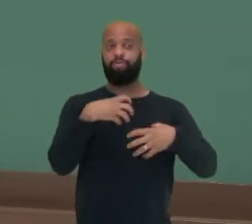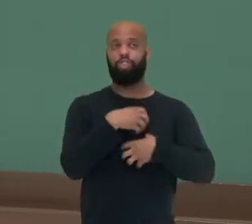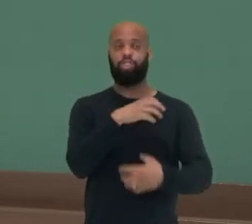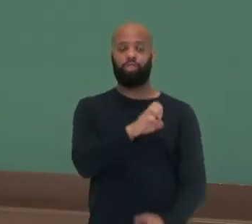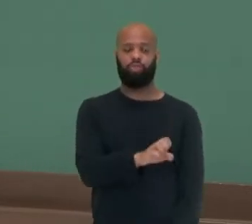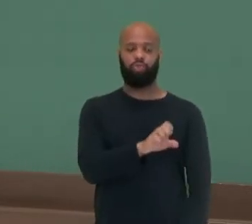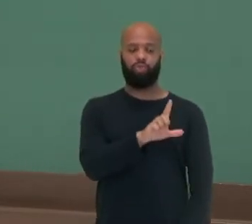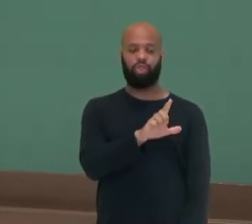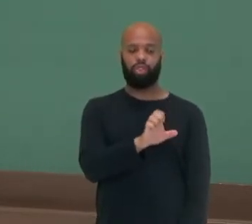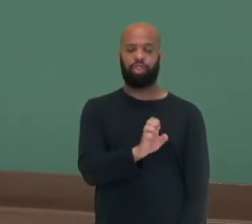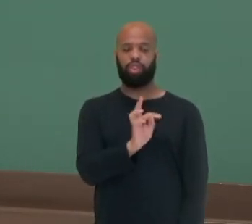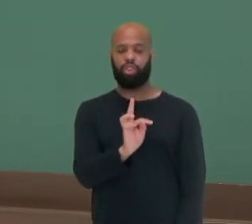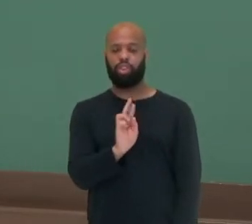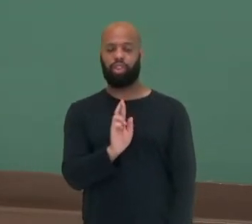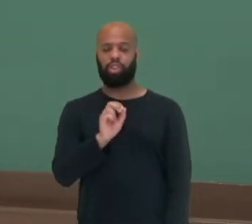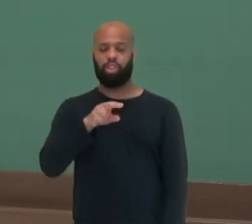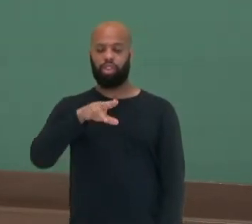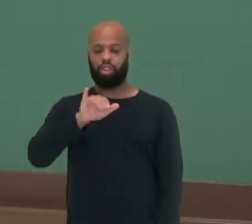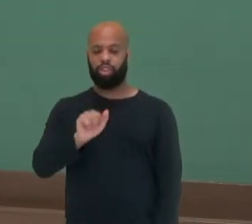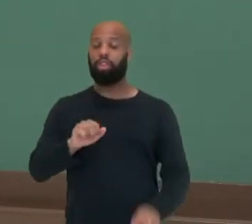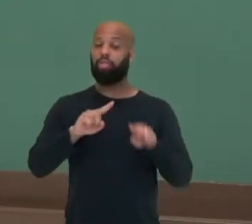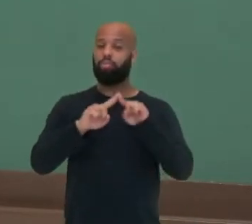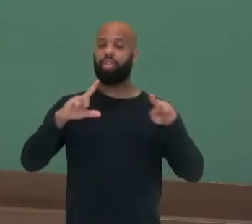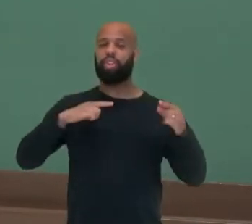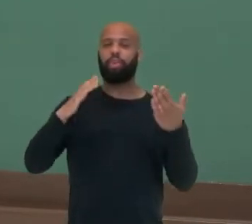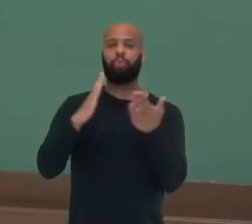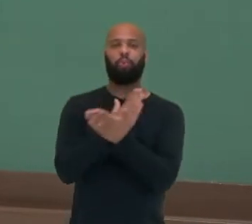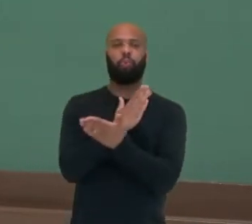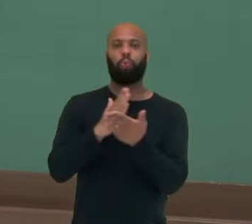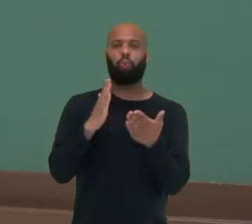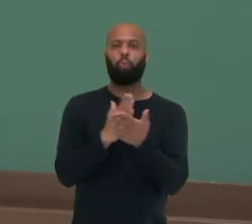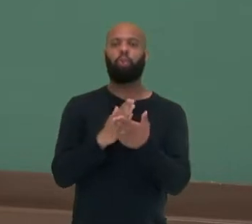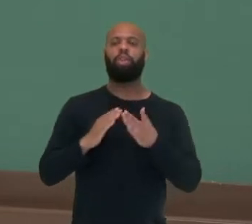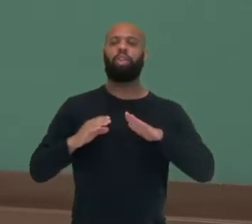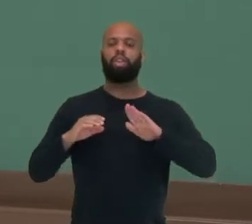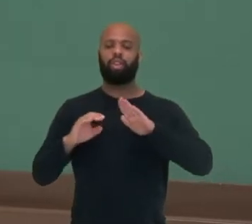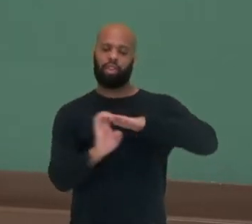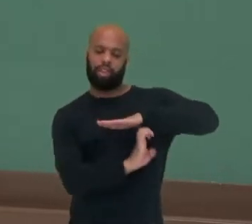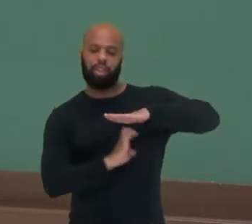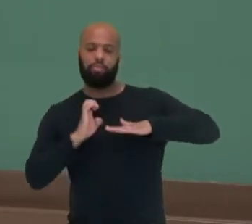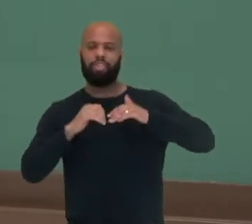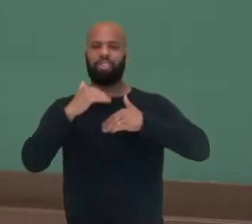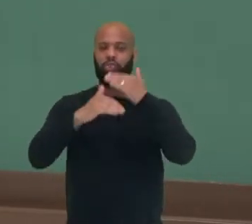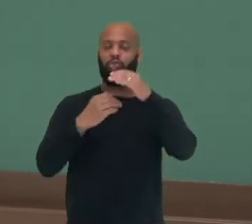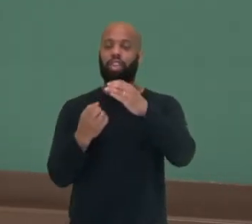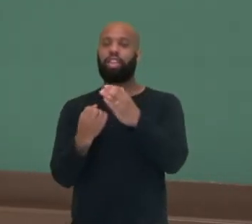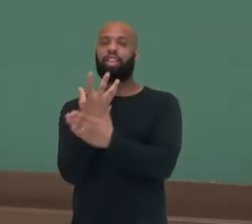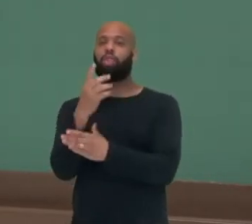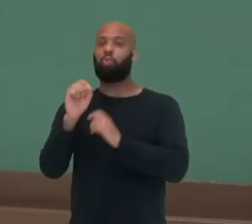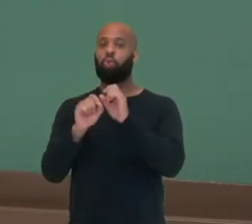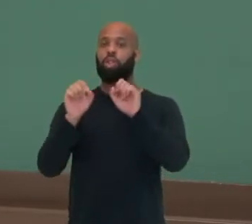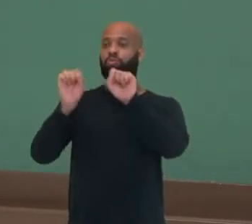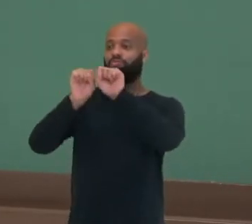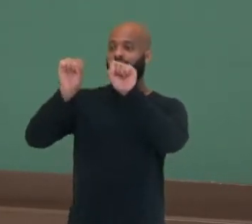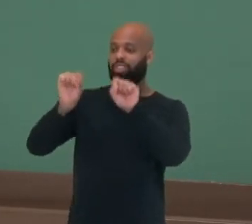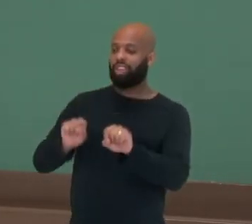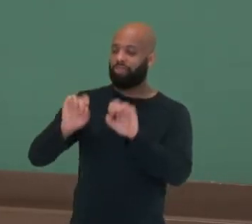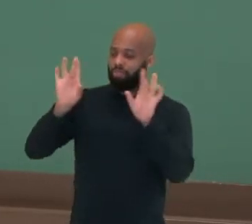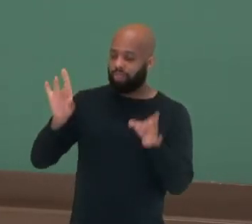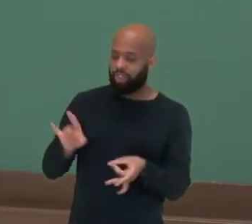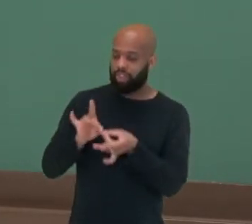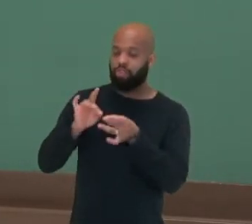que desenvolvem software específico para isso. Só que daí, obviamente, você tem um custo